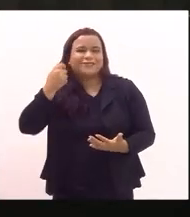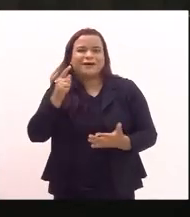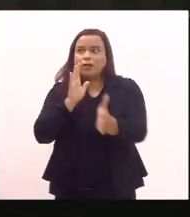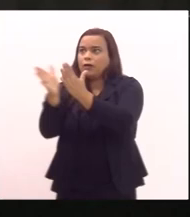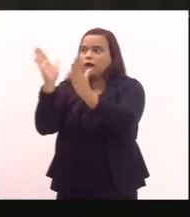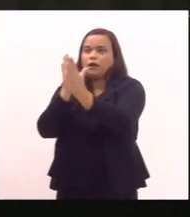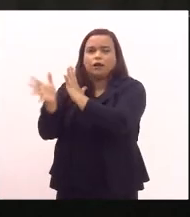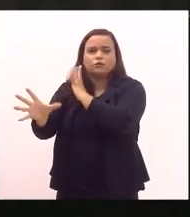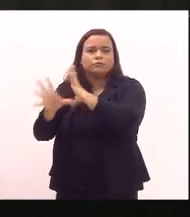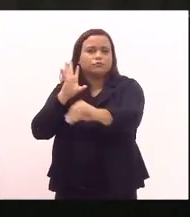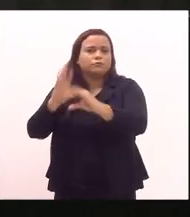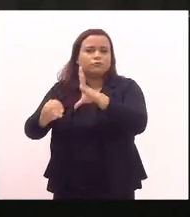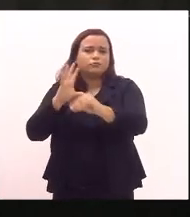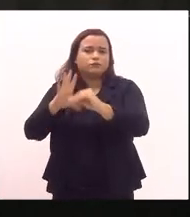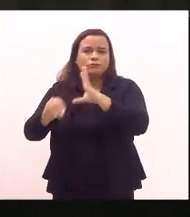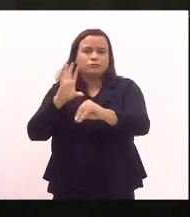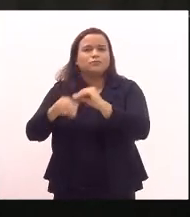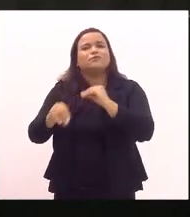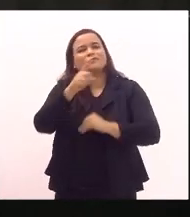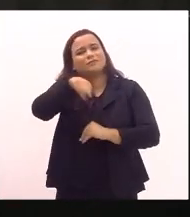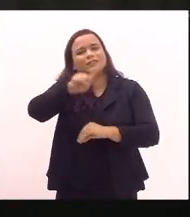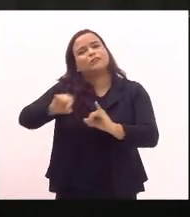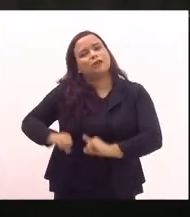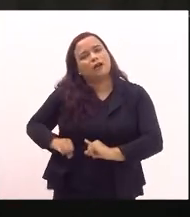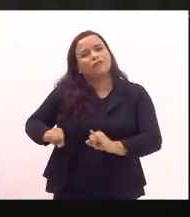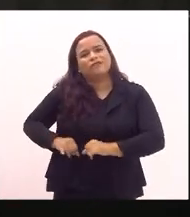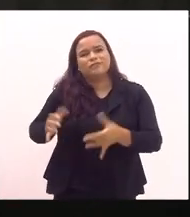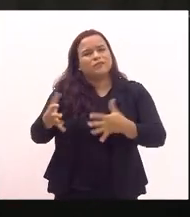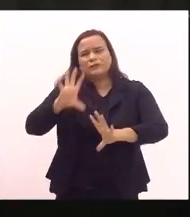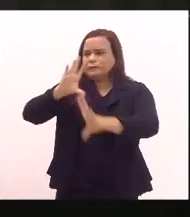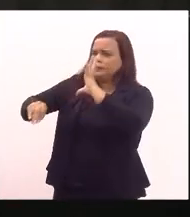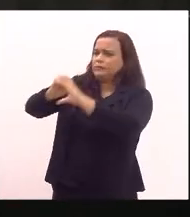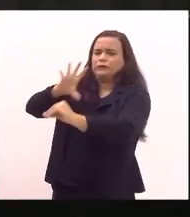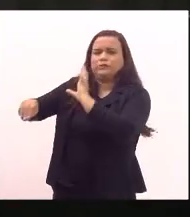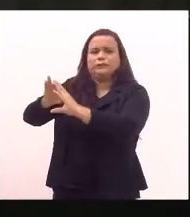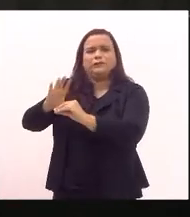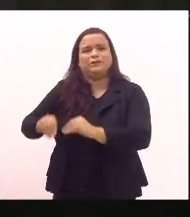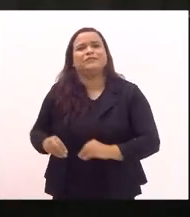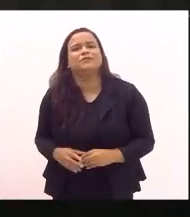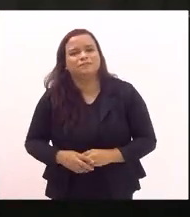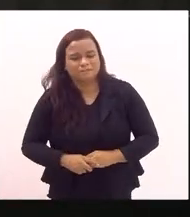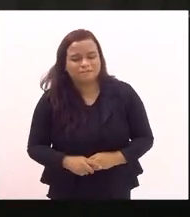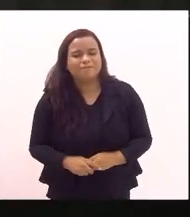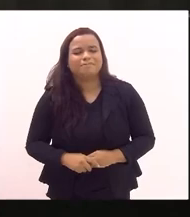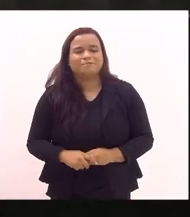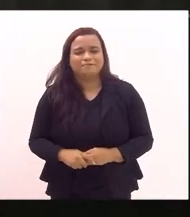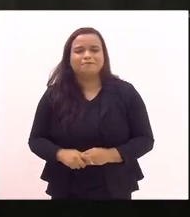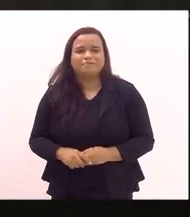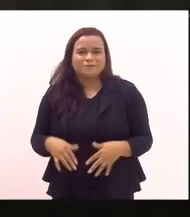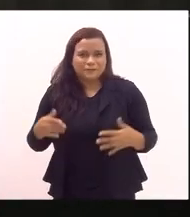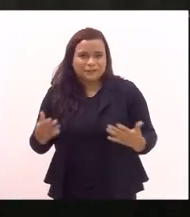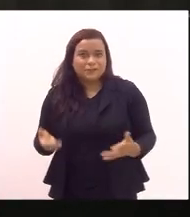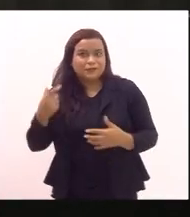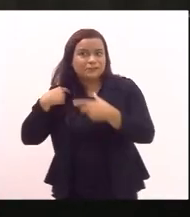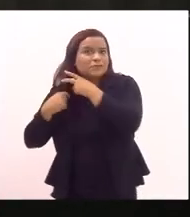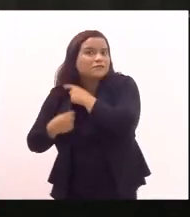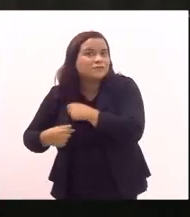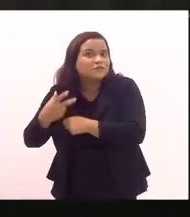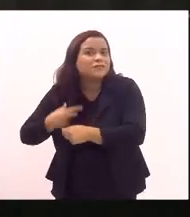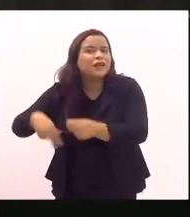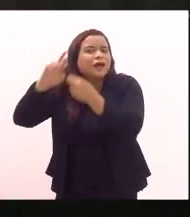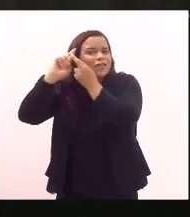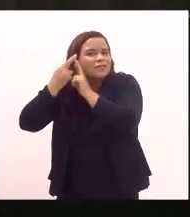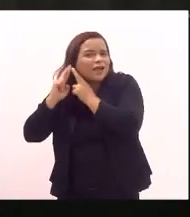que fugiam da brutalização seus corpos e dos seus senhores perversos esses cabelos